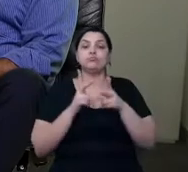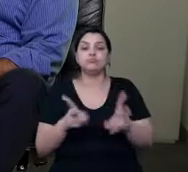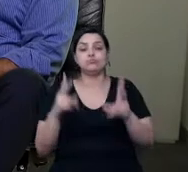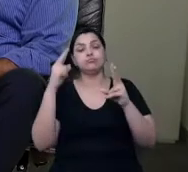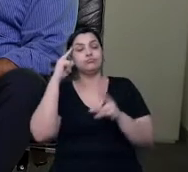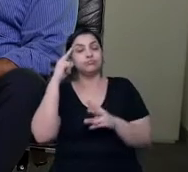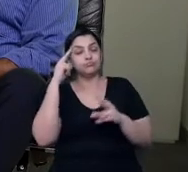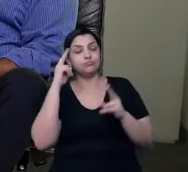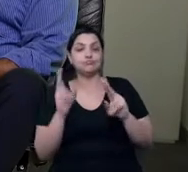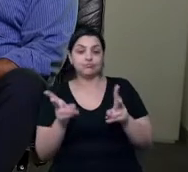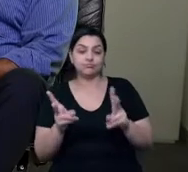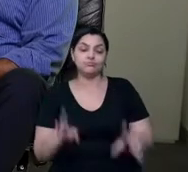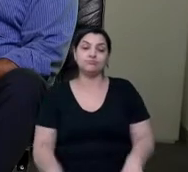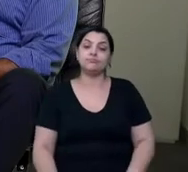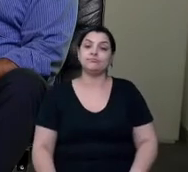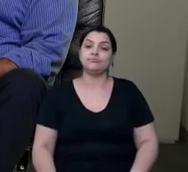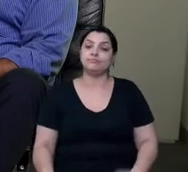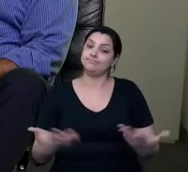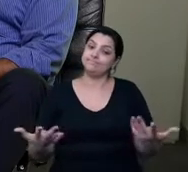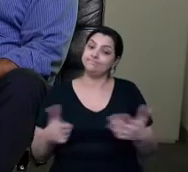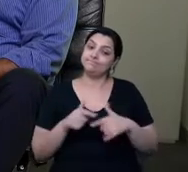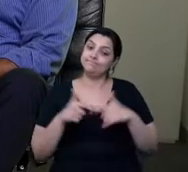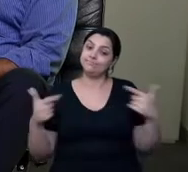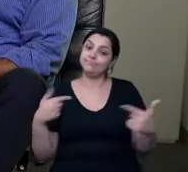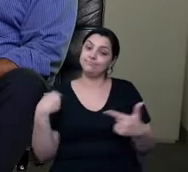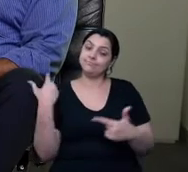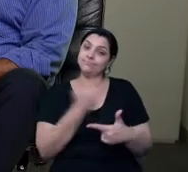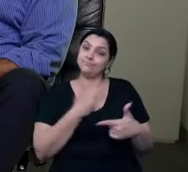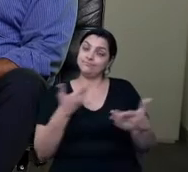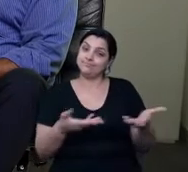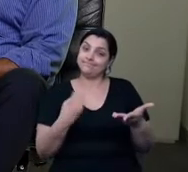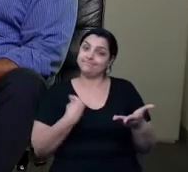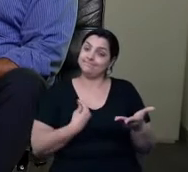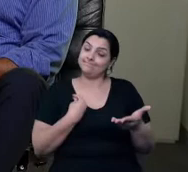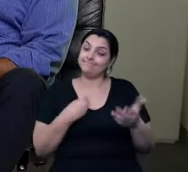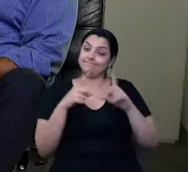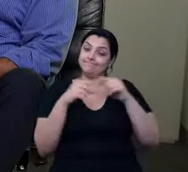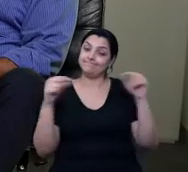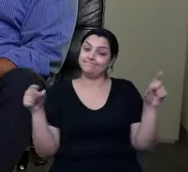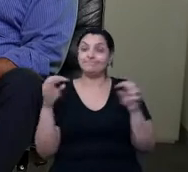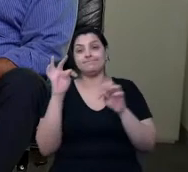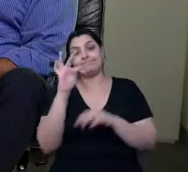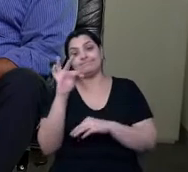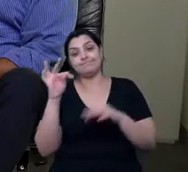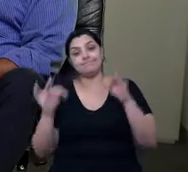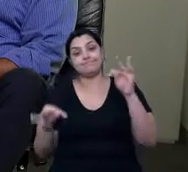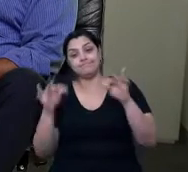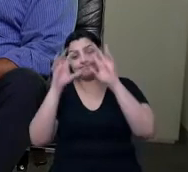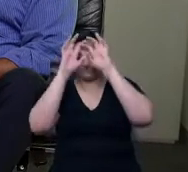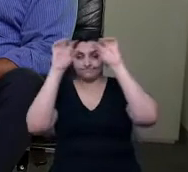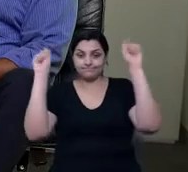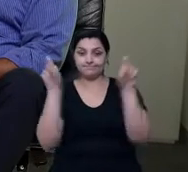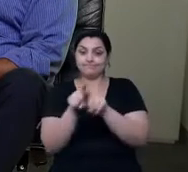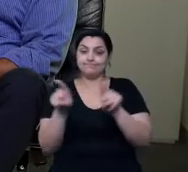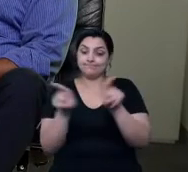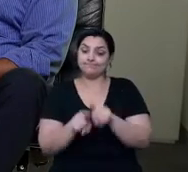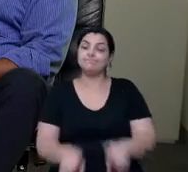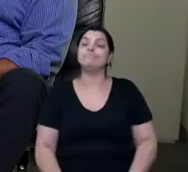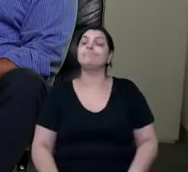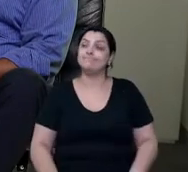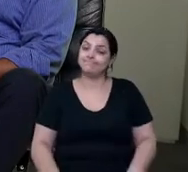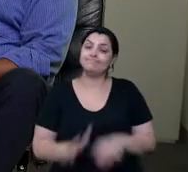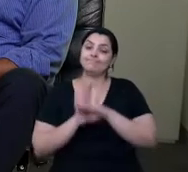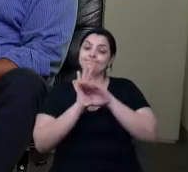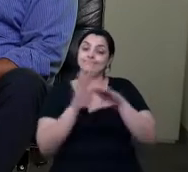construção. E que sorte a nossa tê-lo aqui em Brasília e no nosso tribunal, né? Ajudando a construir e produzindo a